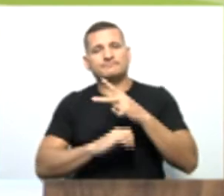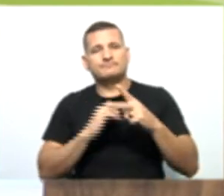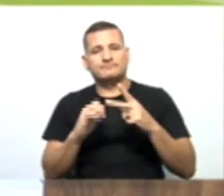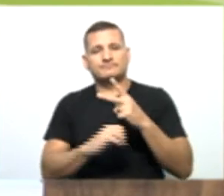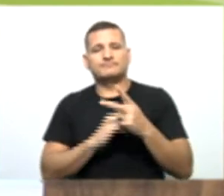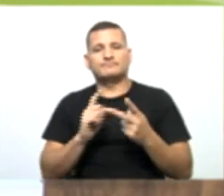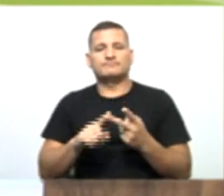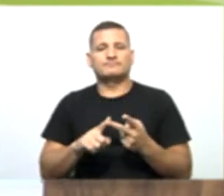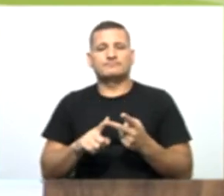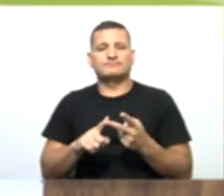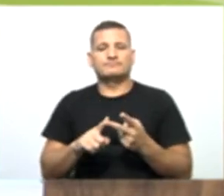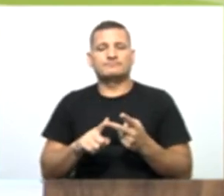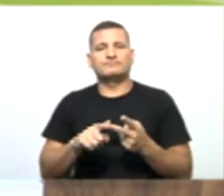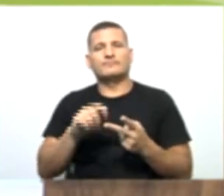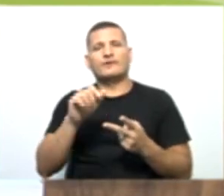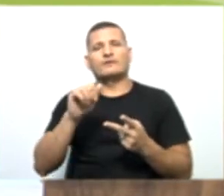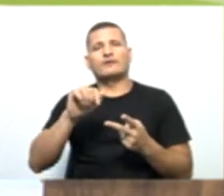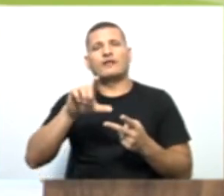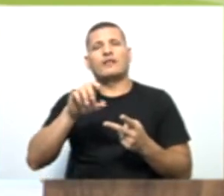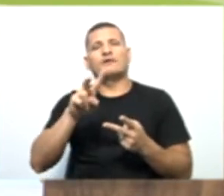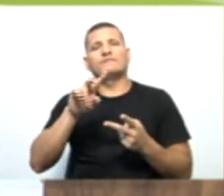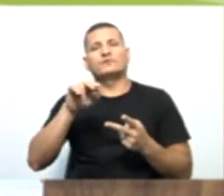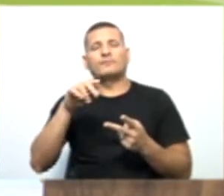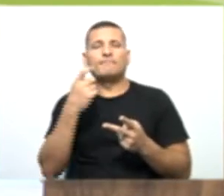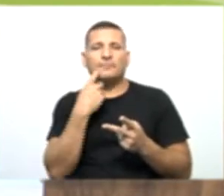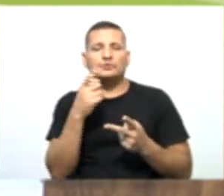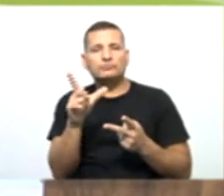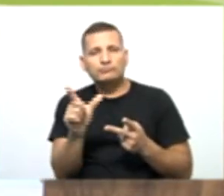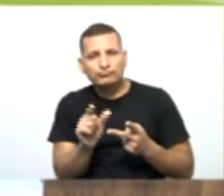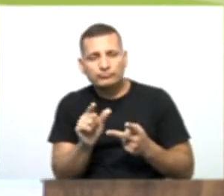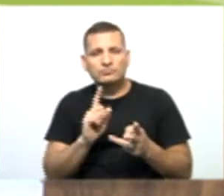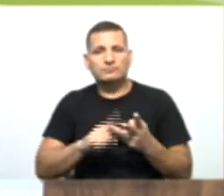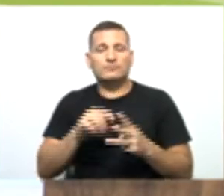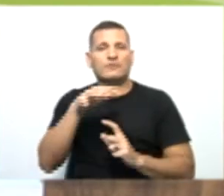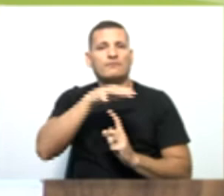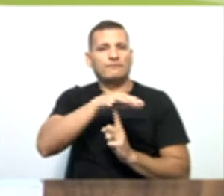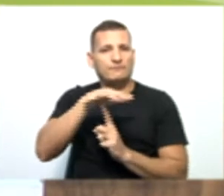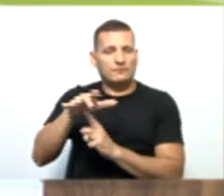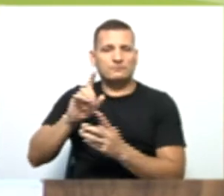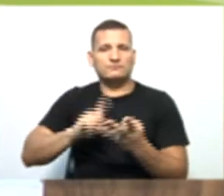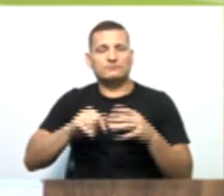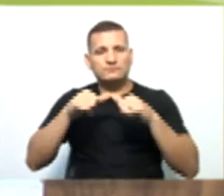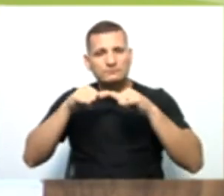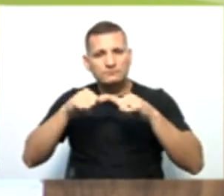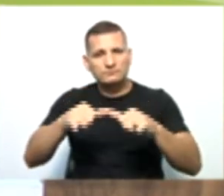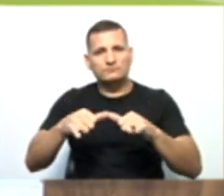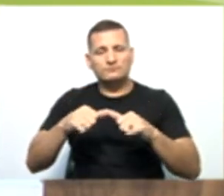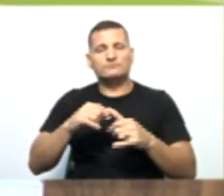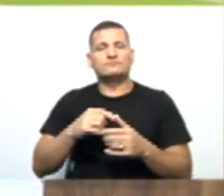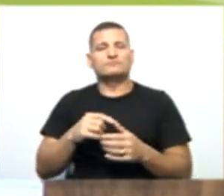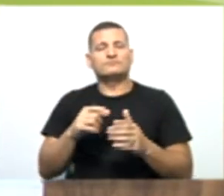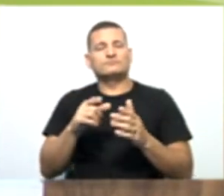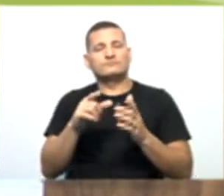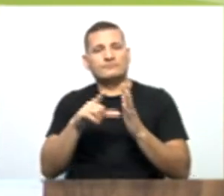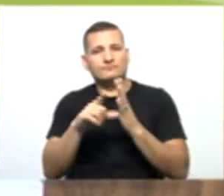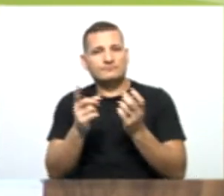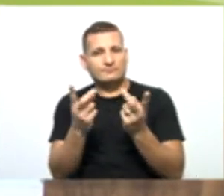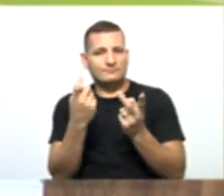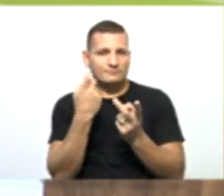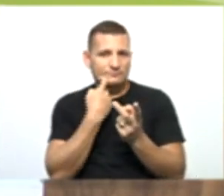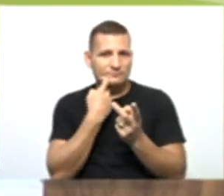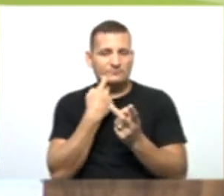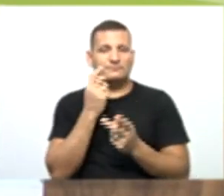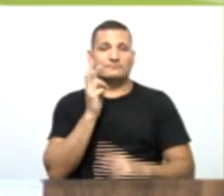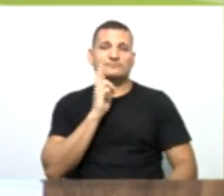empresas de criação de alevinos, feiras livres, supermercados, peixarias,